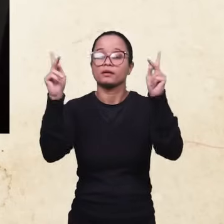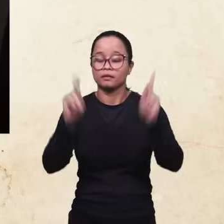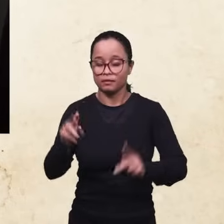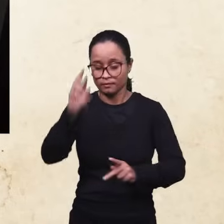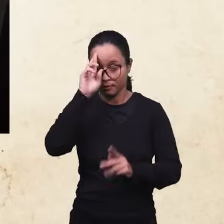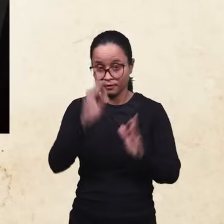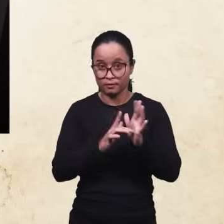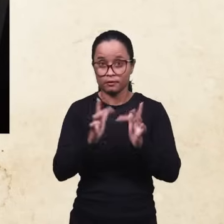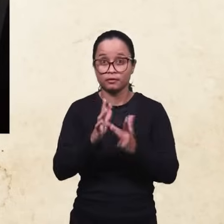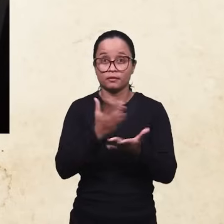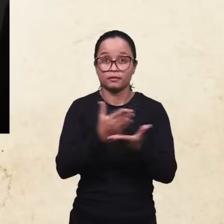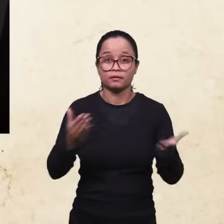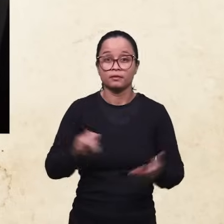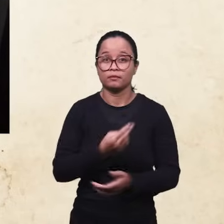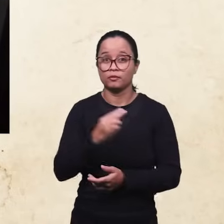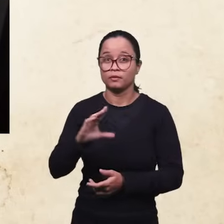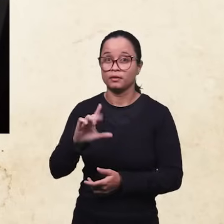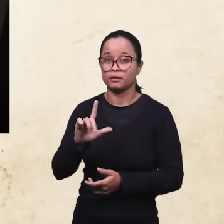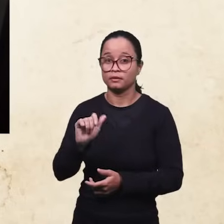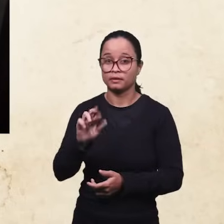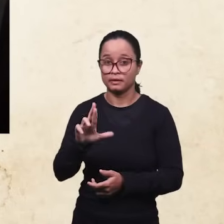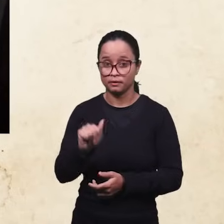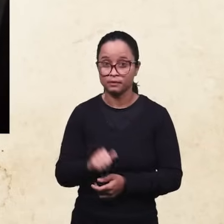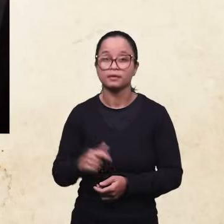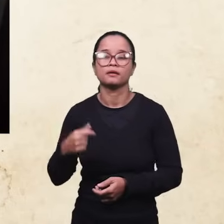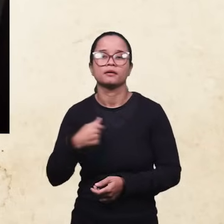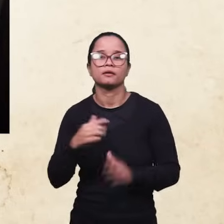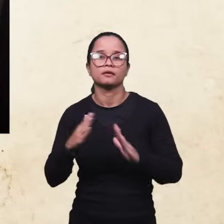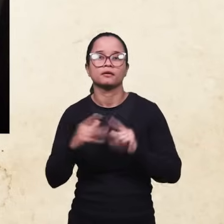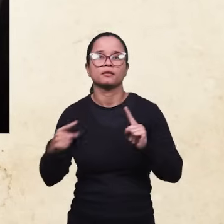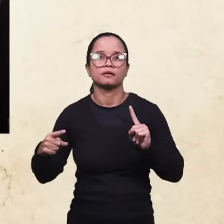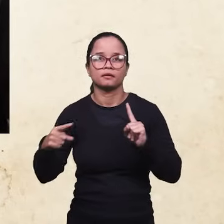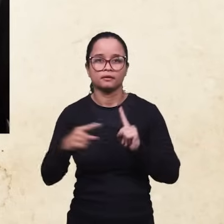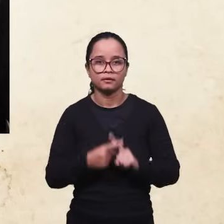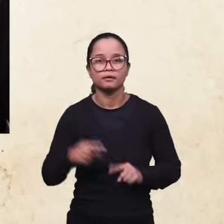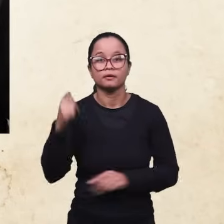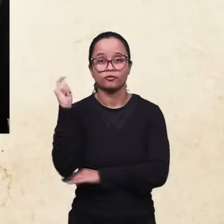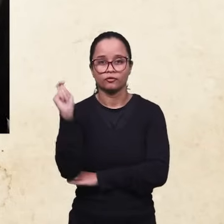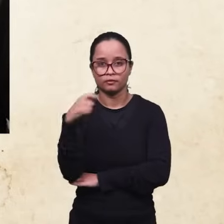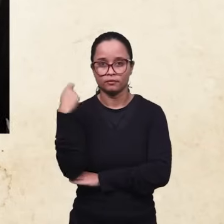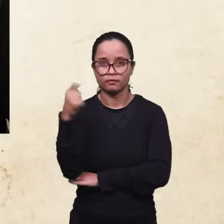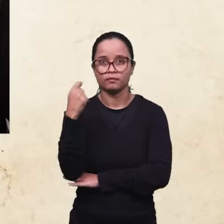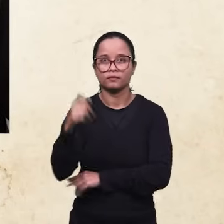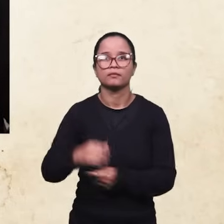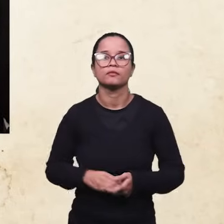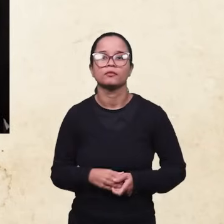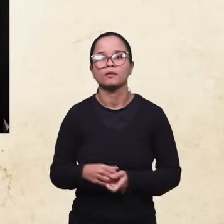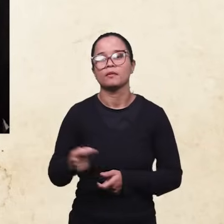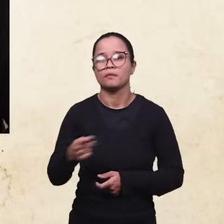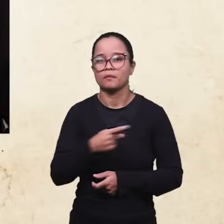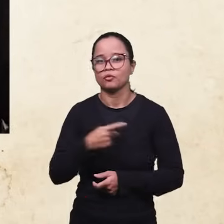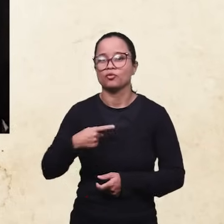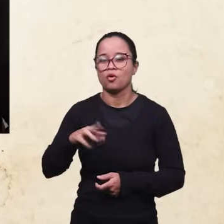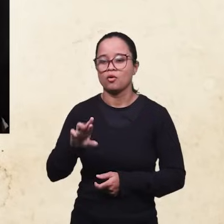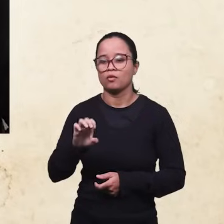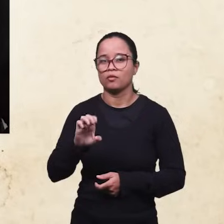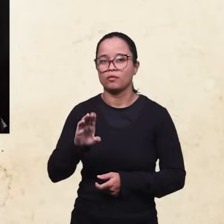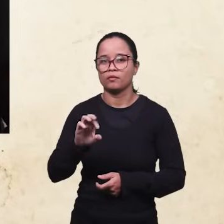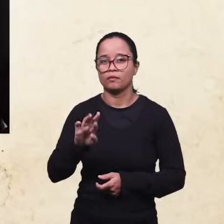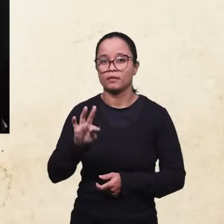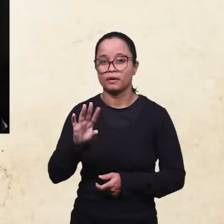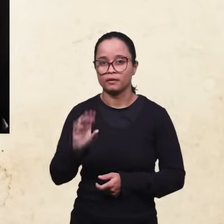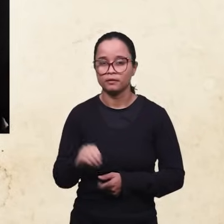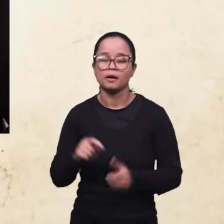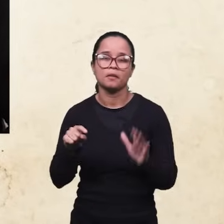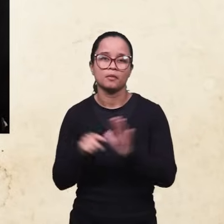A paz do Senhor Jesus, irmãos. Meu nome é Clara, eu sou da Igreja de São Gabriel, no Rio Grande do Sul, Ministério do Pastor Roberto Júnior. E a minha